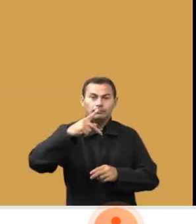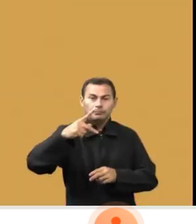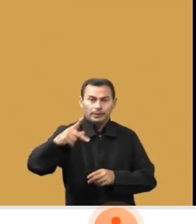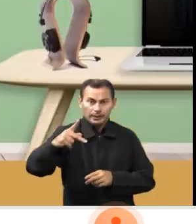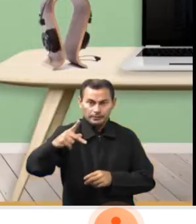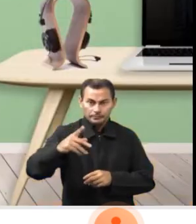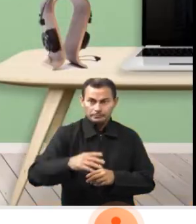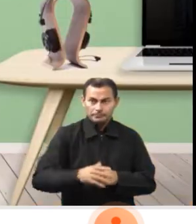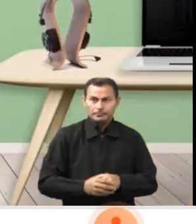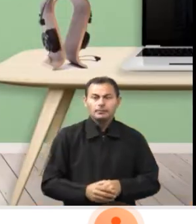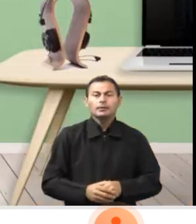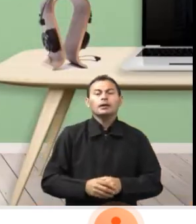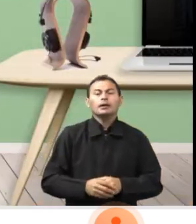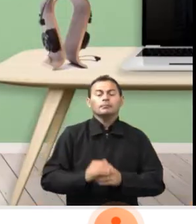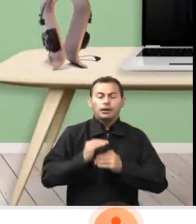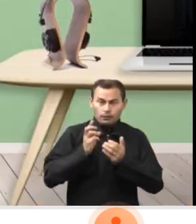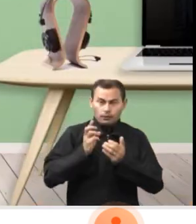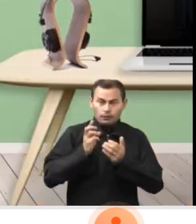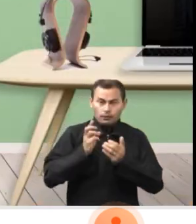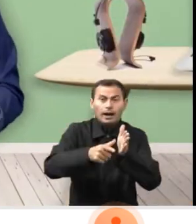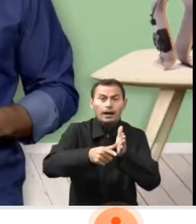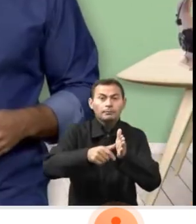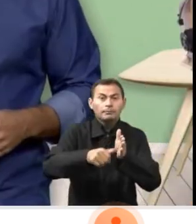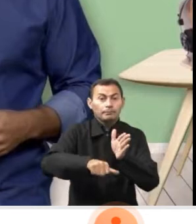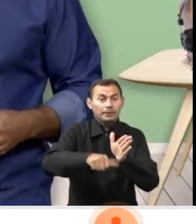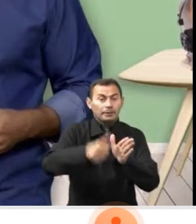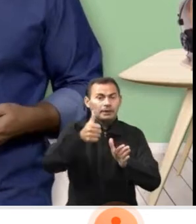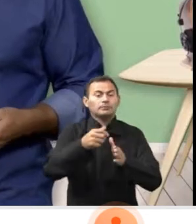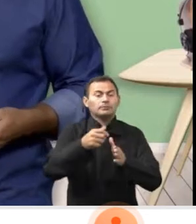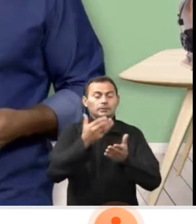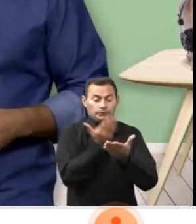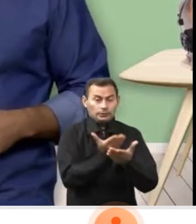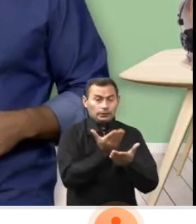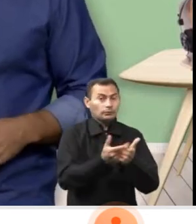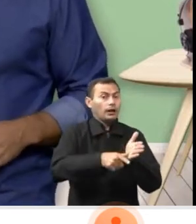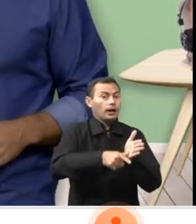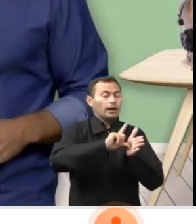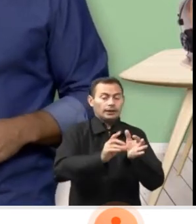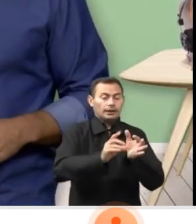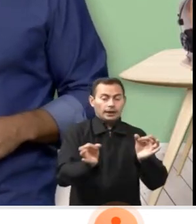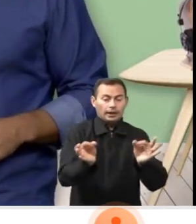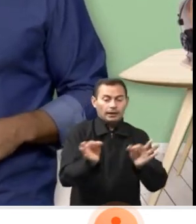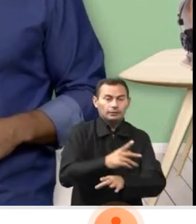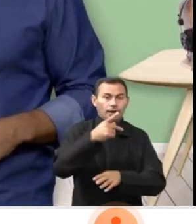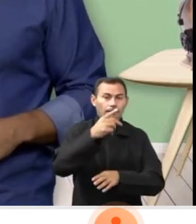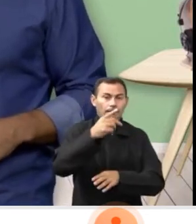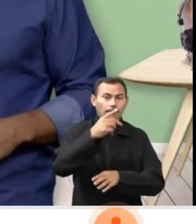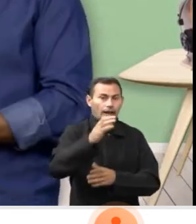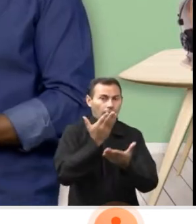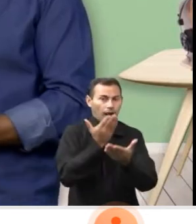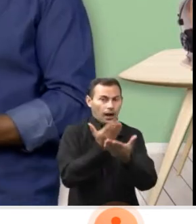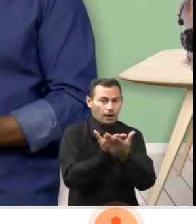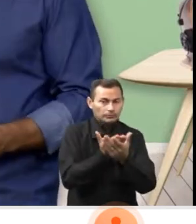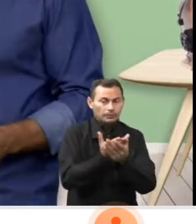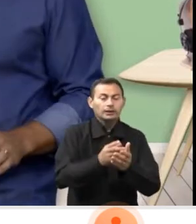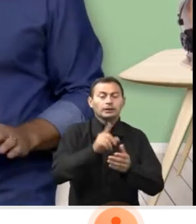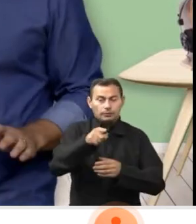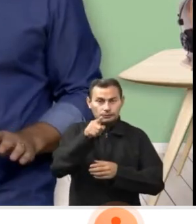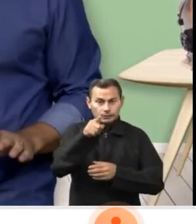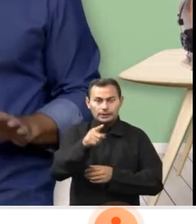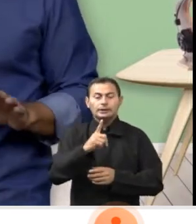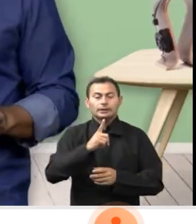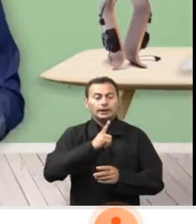Para prosseguir, primeiro é necessário ter estudado e finalizado a sua pré-aula, já que é nela que você